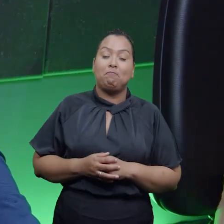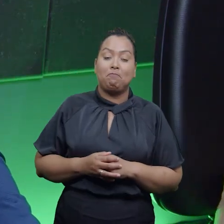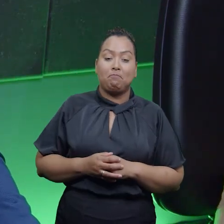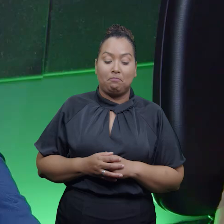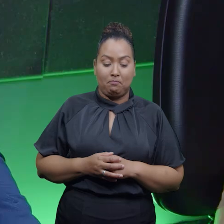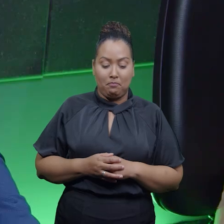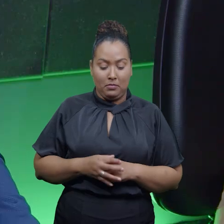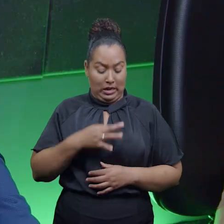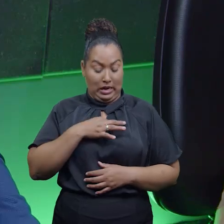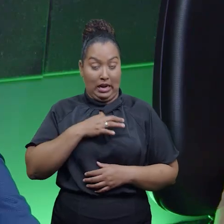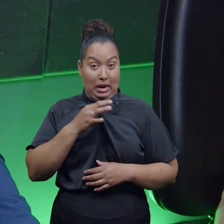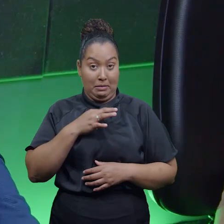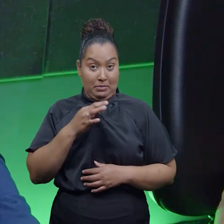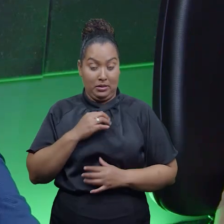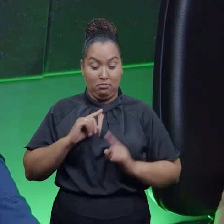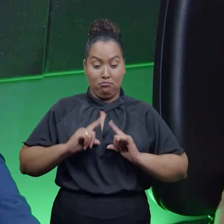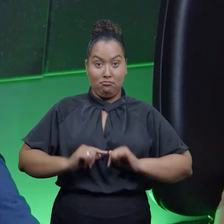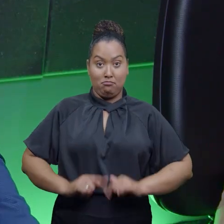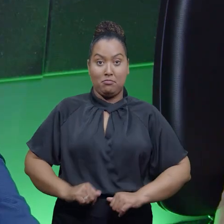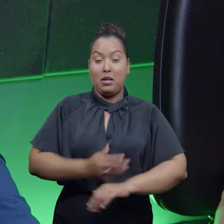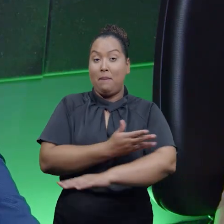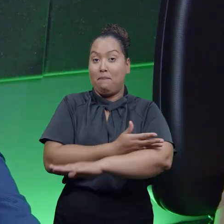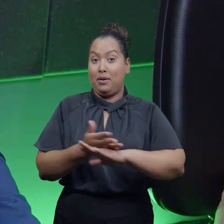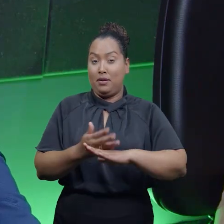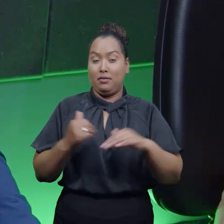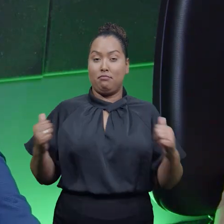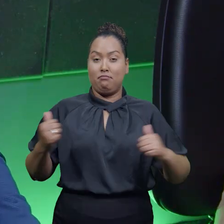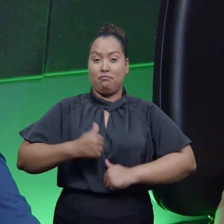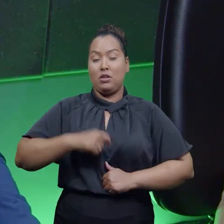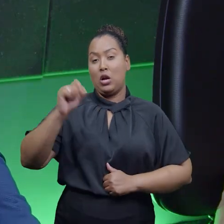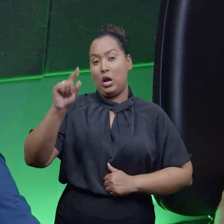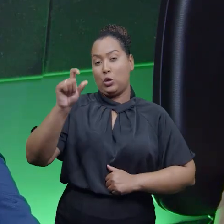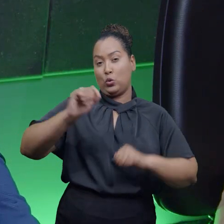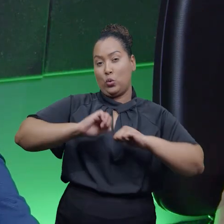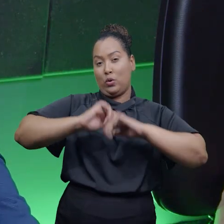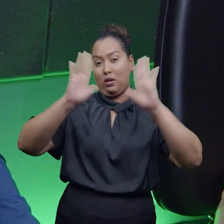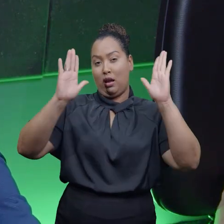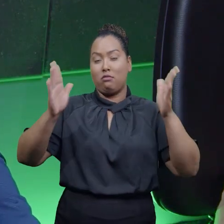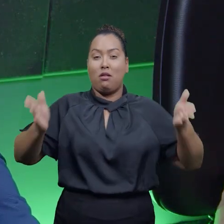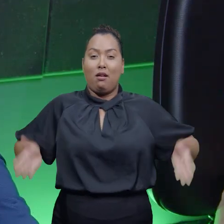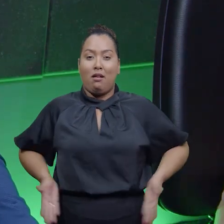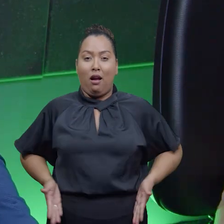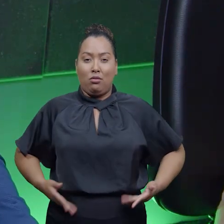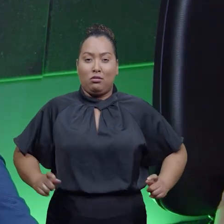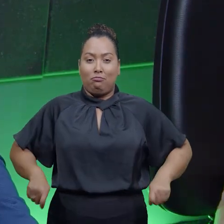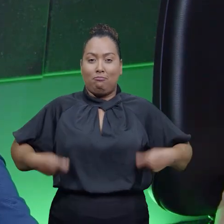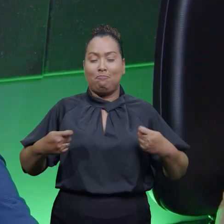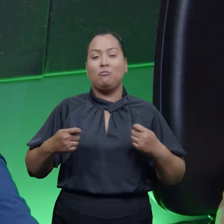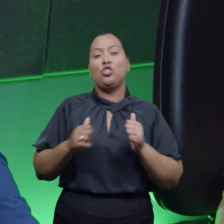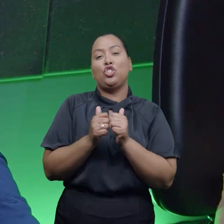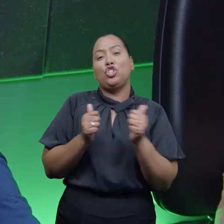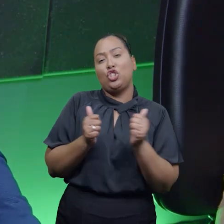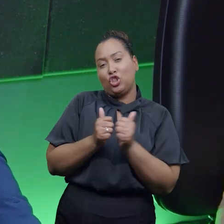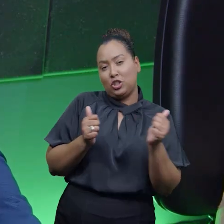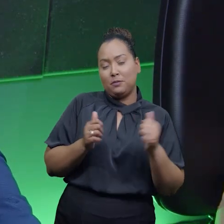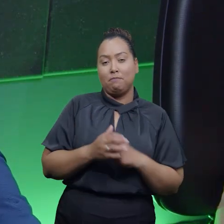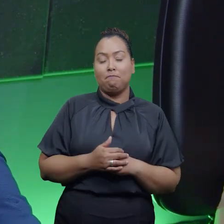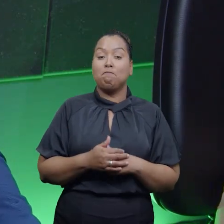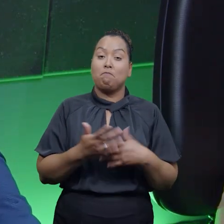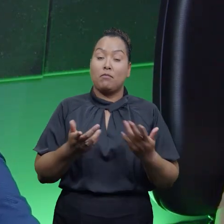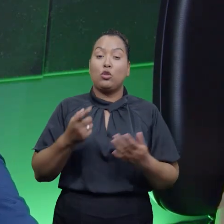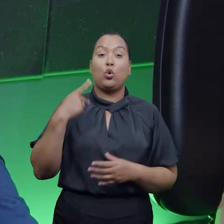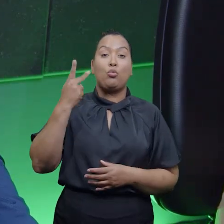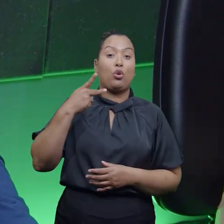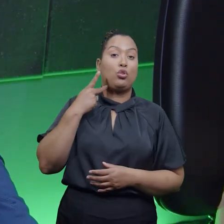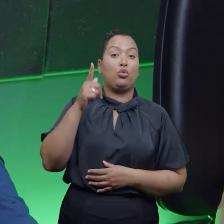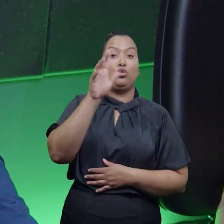óculos, estou vestindo uma camisa branca, um blazer azul claro, uma calça jeans. Como